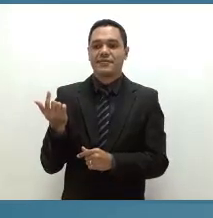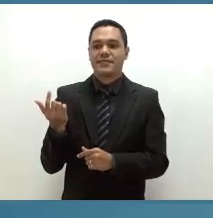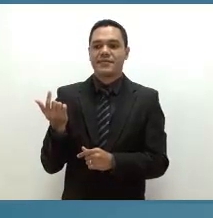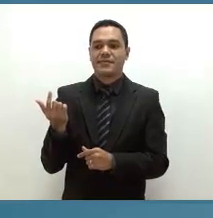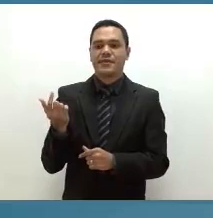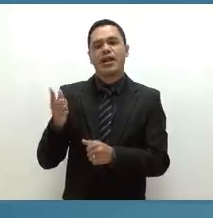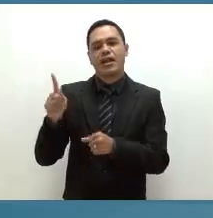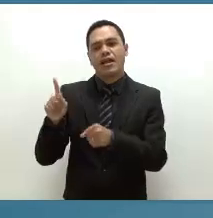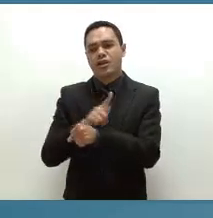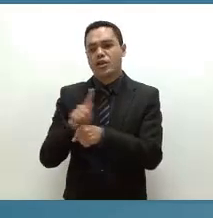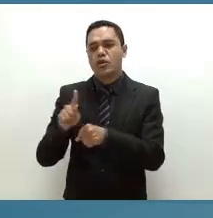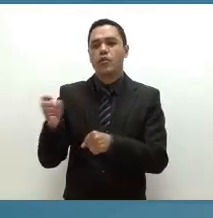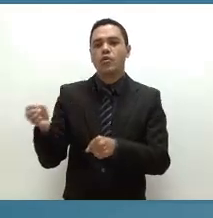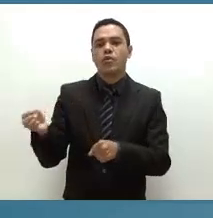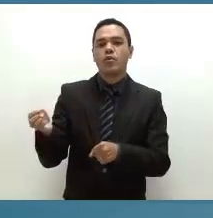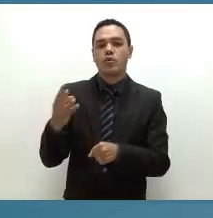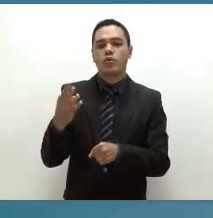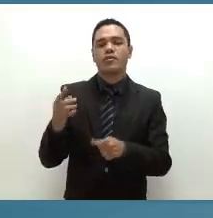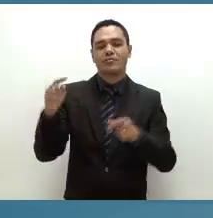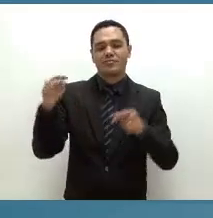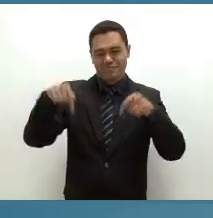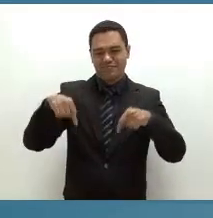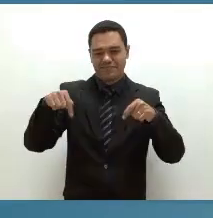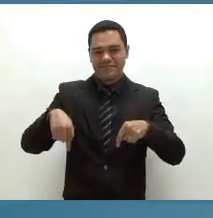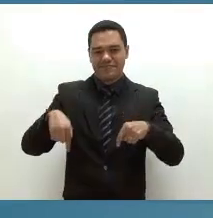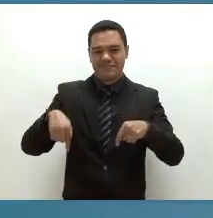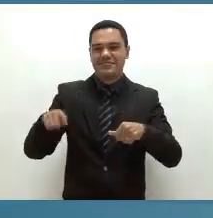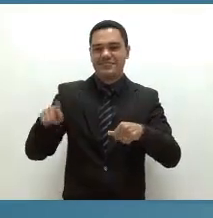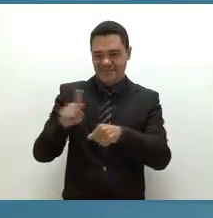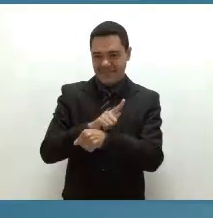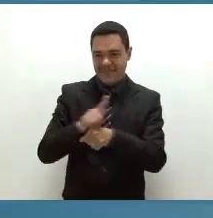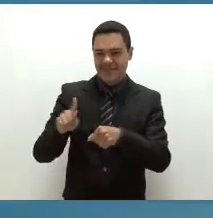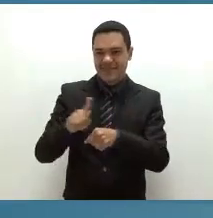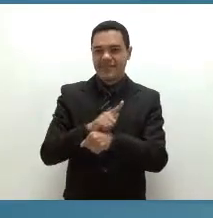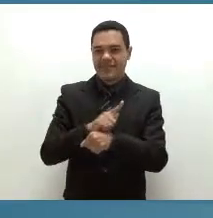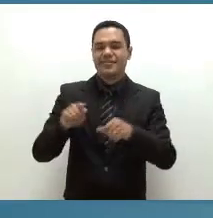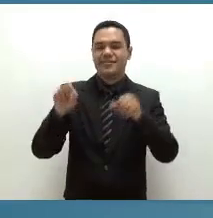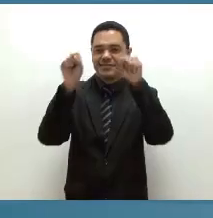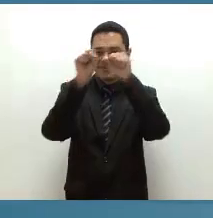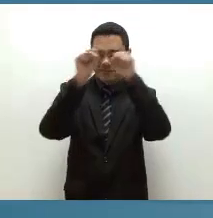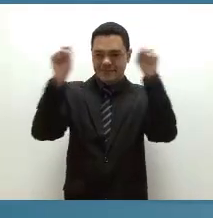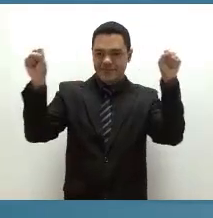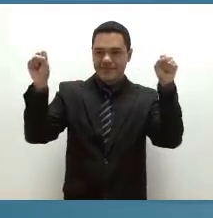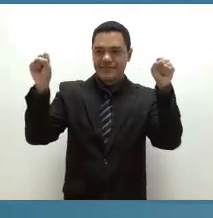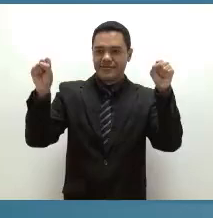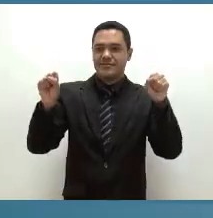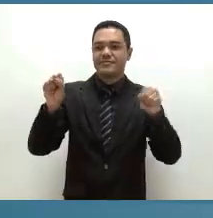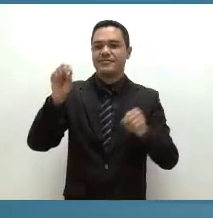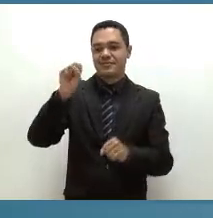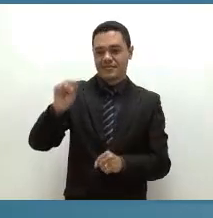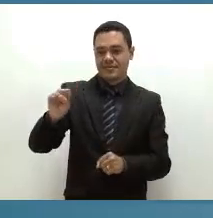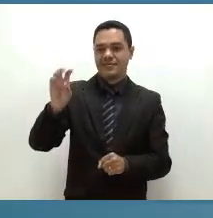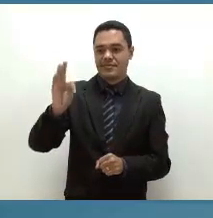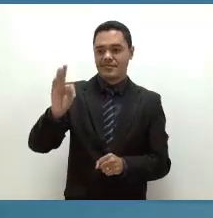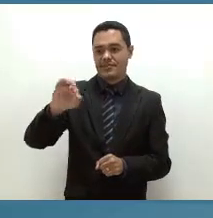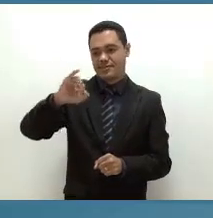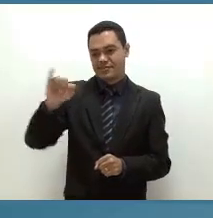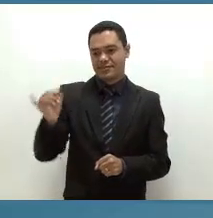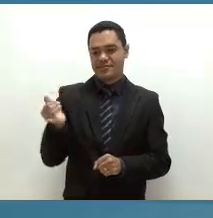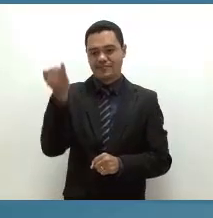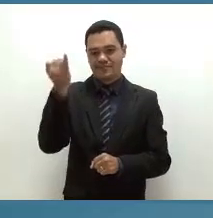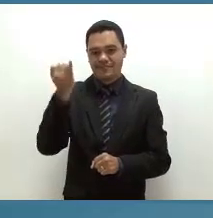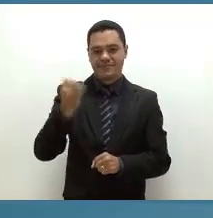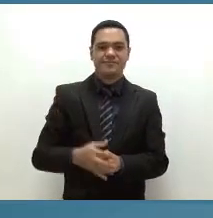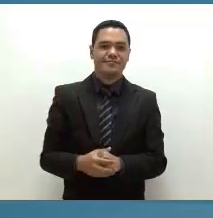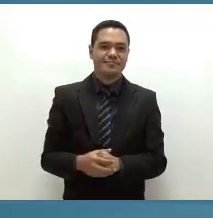da nova gestão, da atual gestão do Superior Tribunal de Justiça. Então, eu proponho a